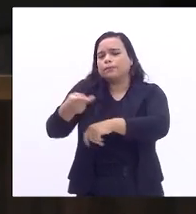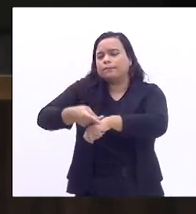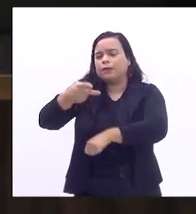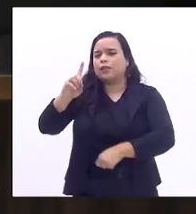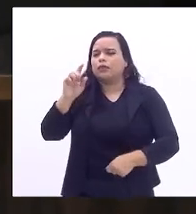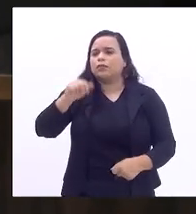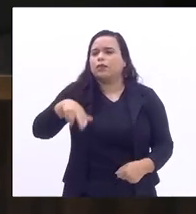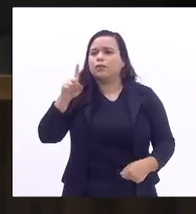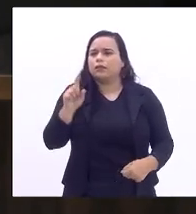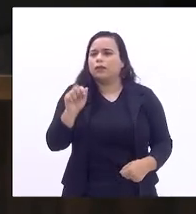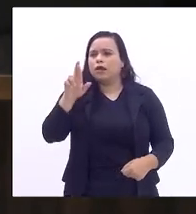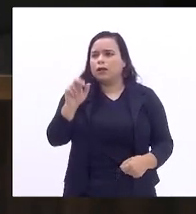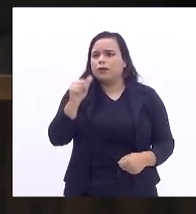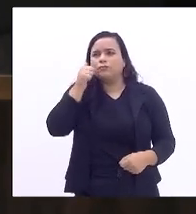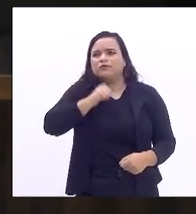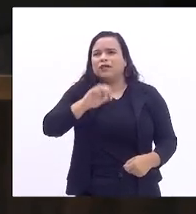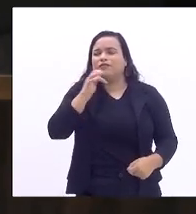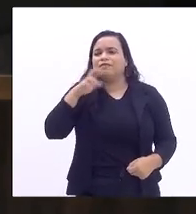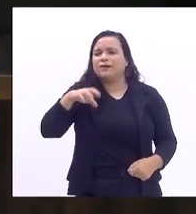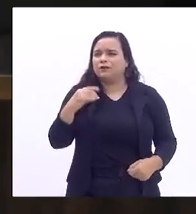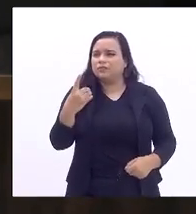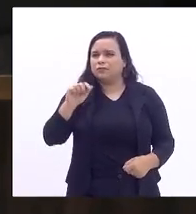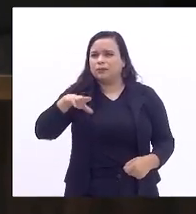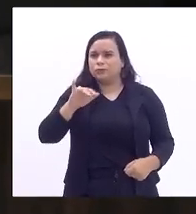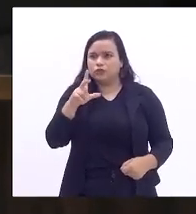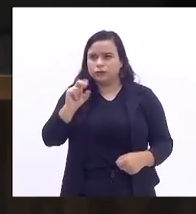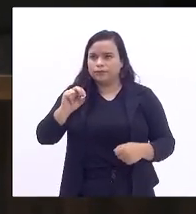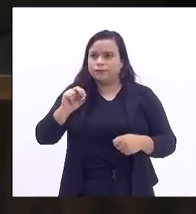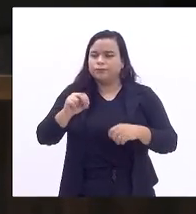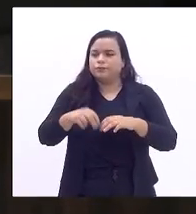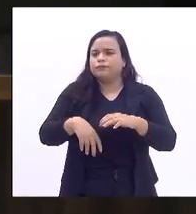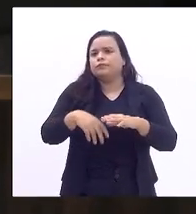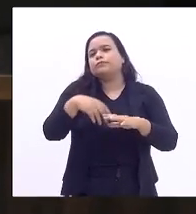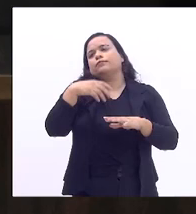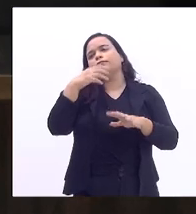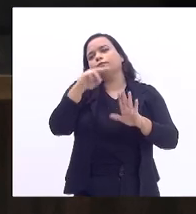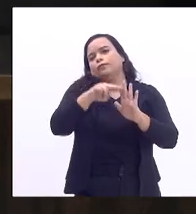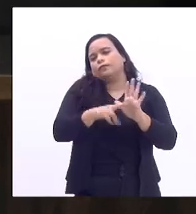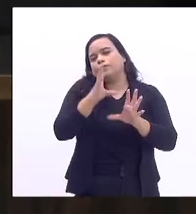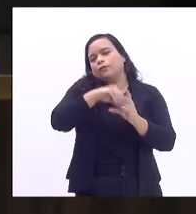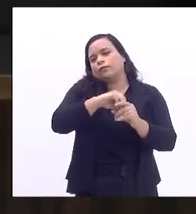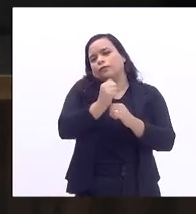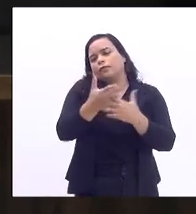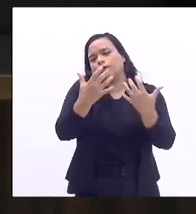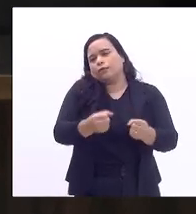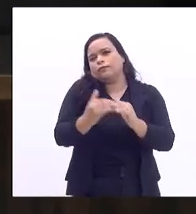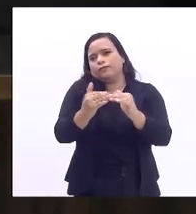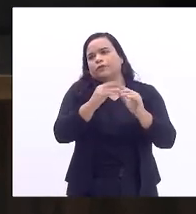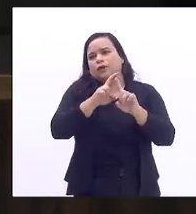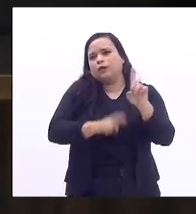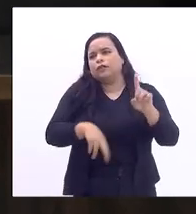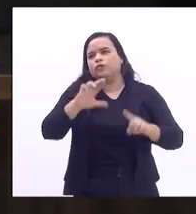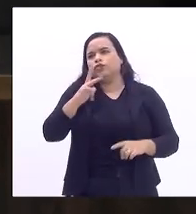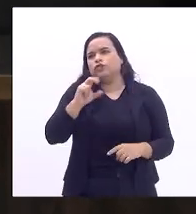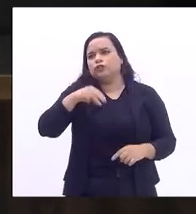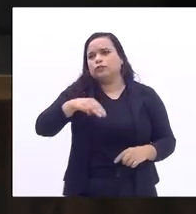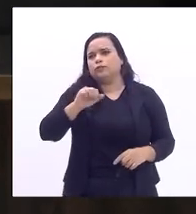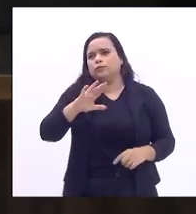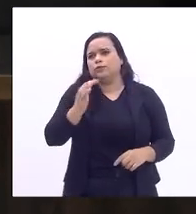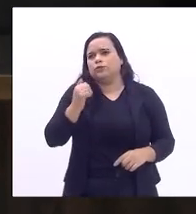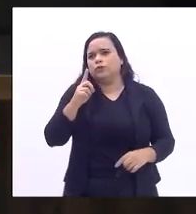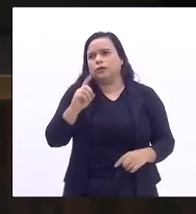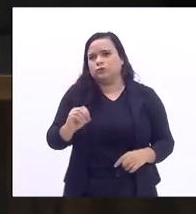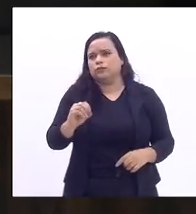parecer da comissão de normas internas e proposições externas favorável Deputado relator Chico Machado em discussão a penicilina